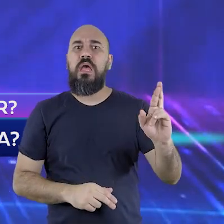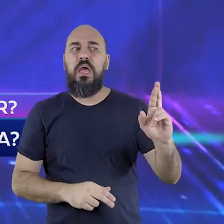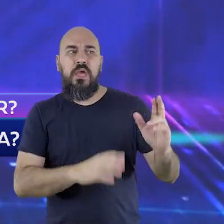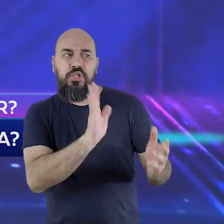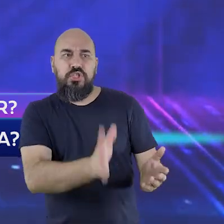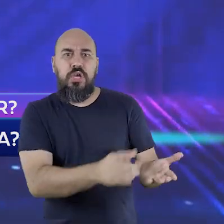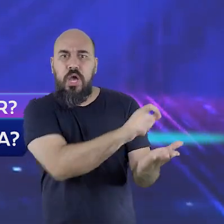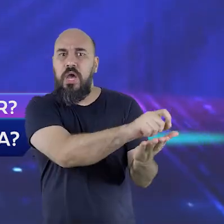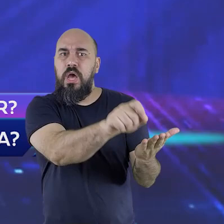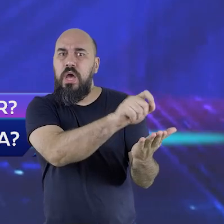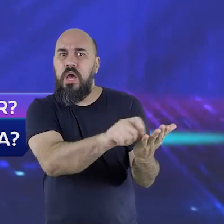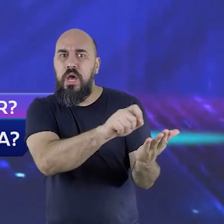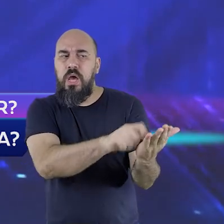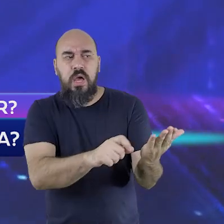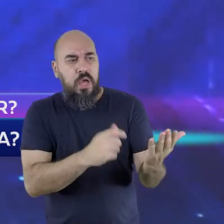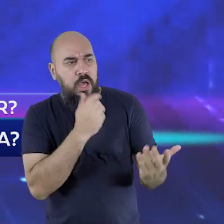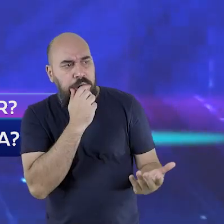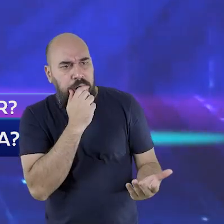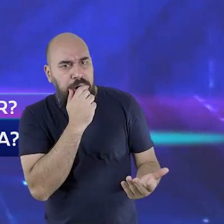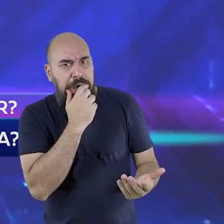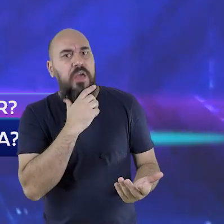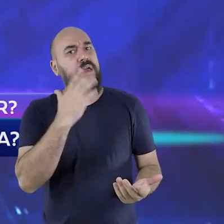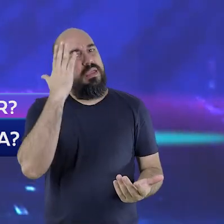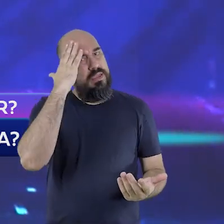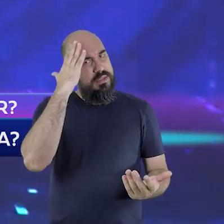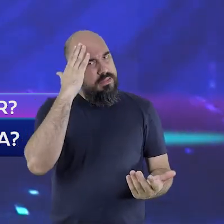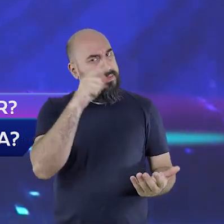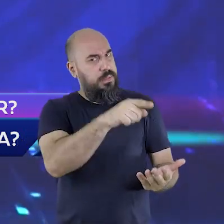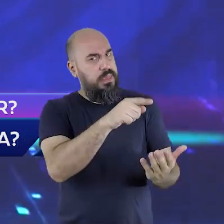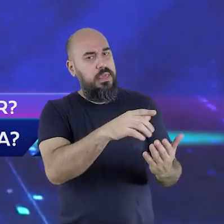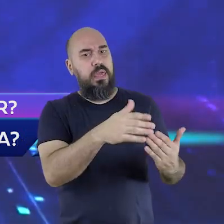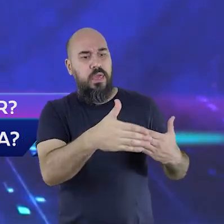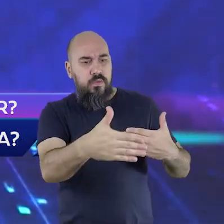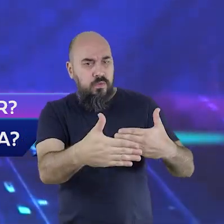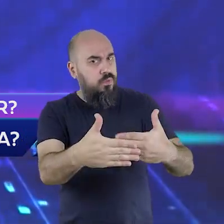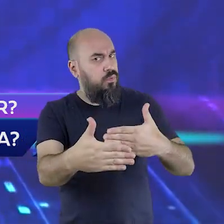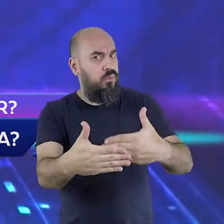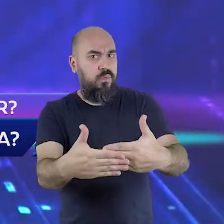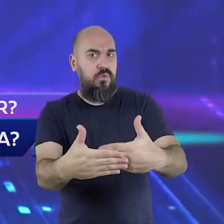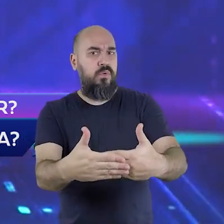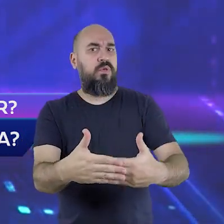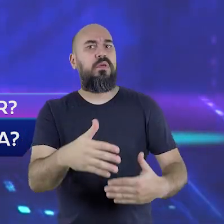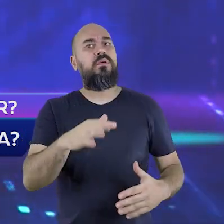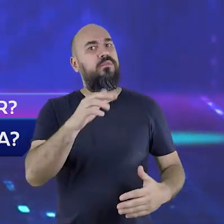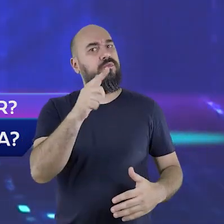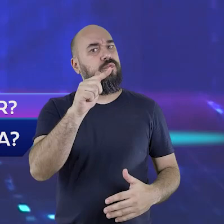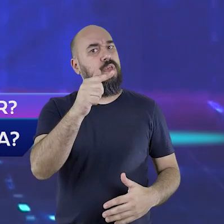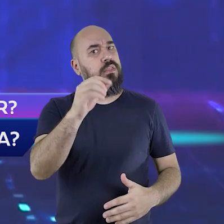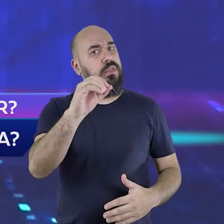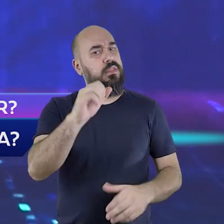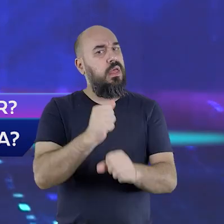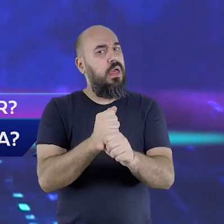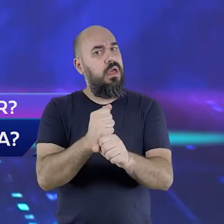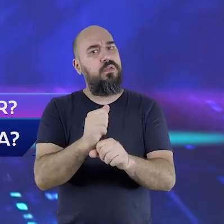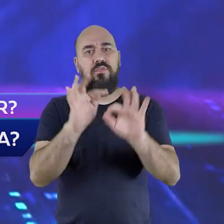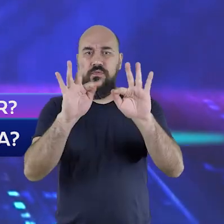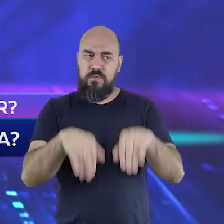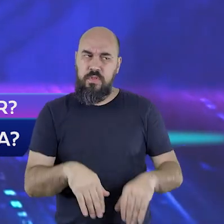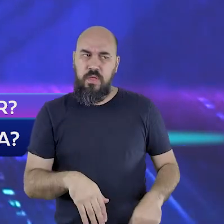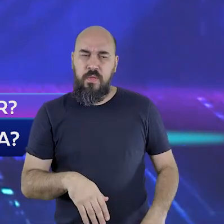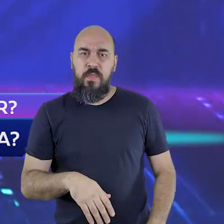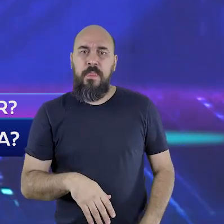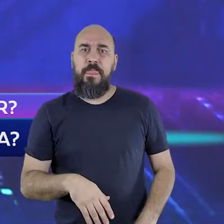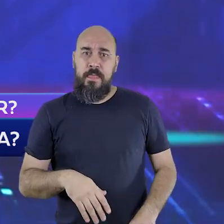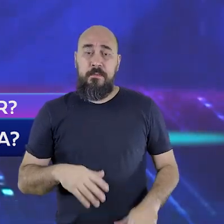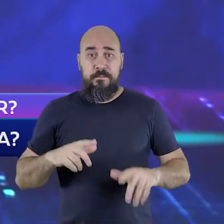final do período estava chegando e por isso Deus lhe deu uma visão. Esses 70 anos de cativeiro era o tempo